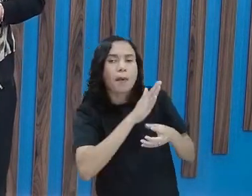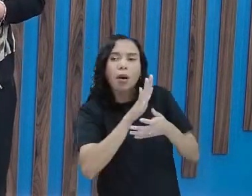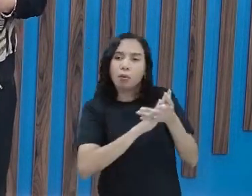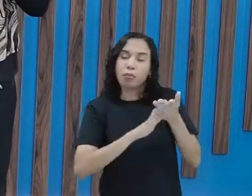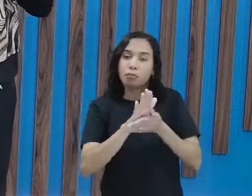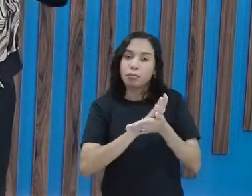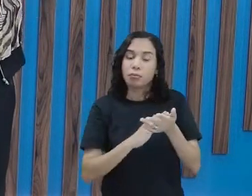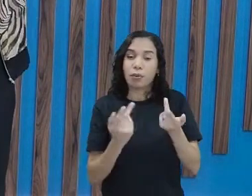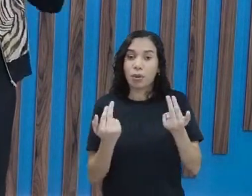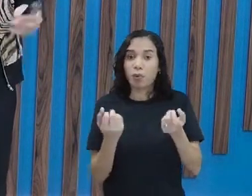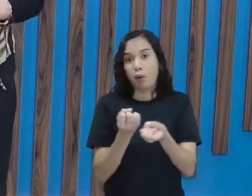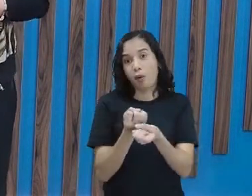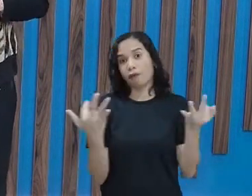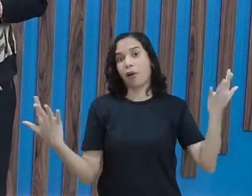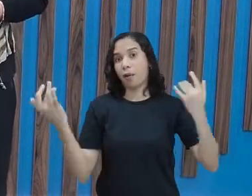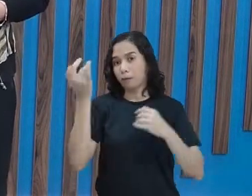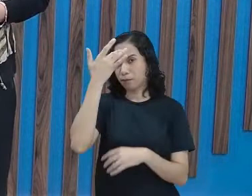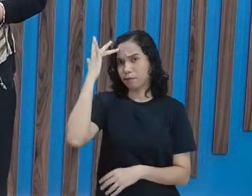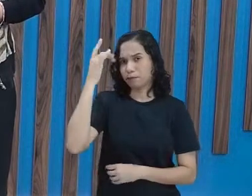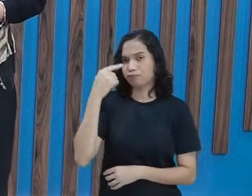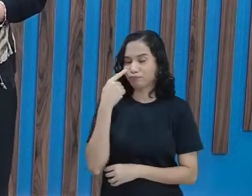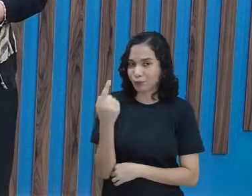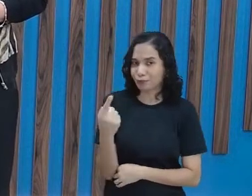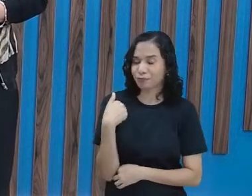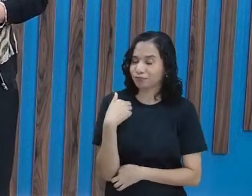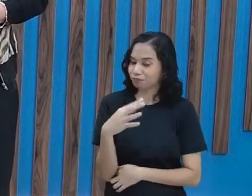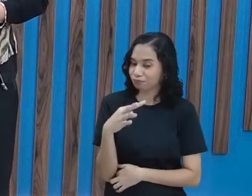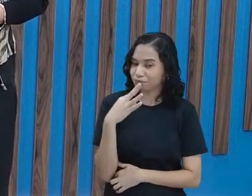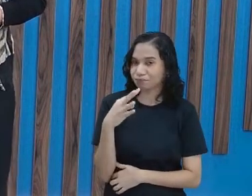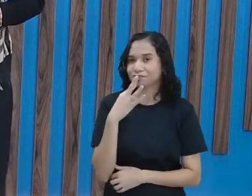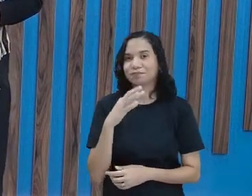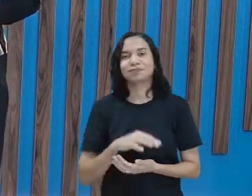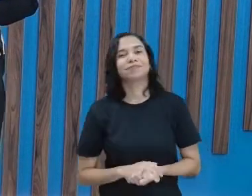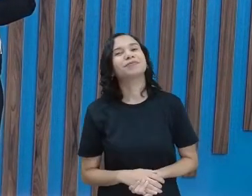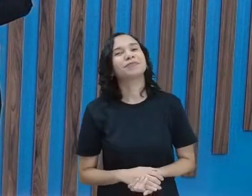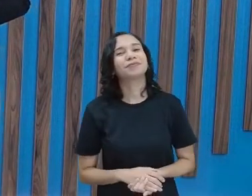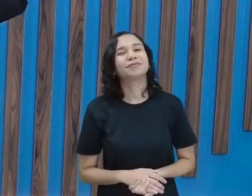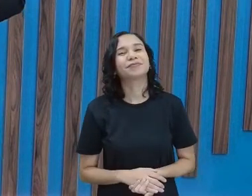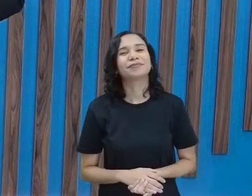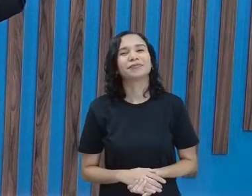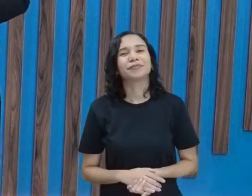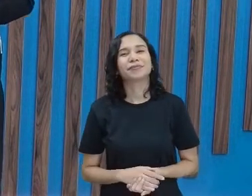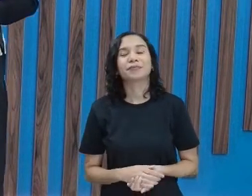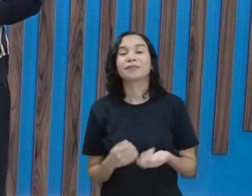coisas, igual a várias pessoas que eu conheço.